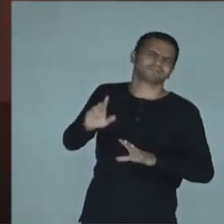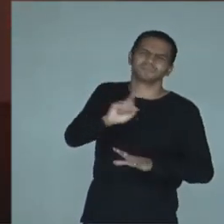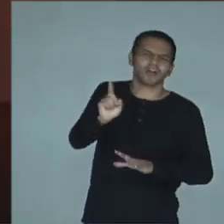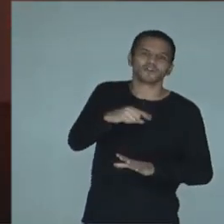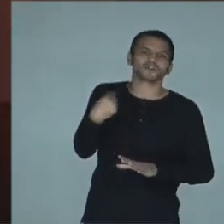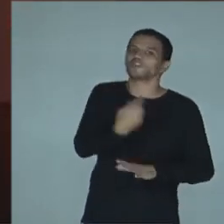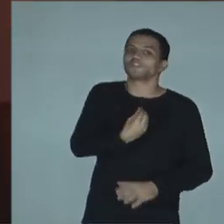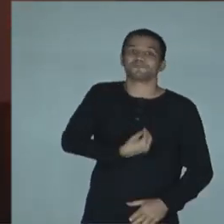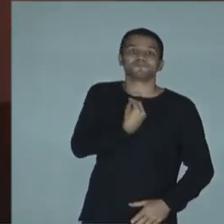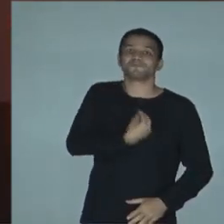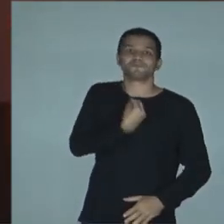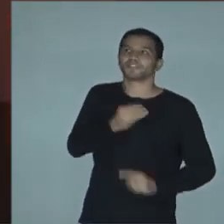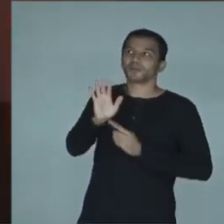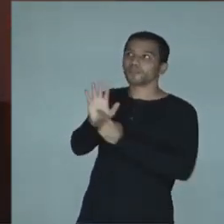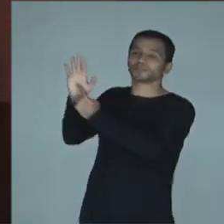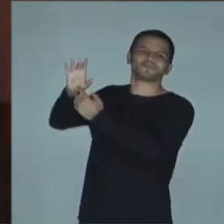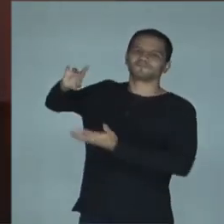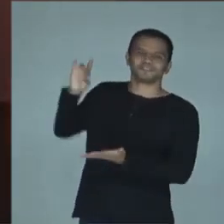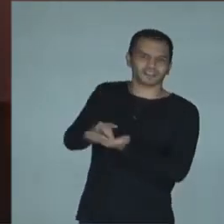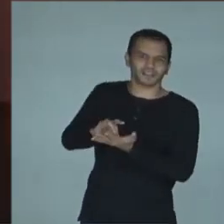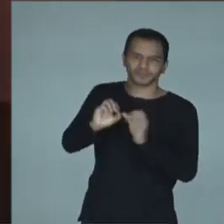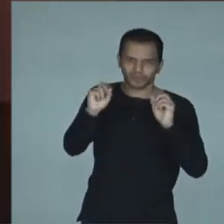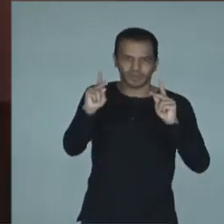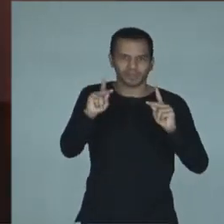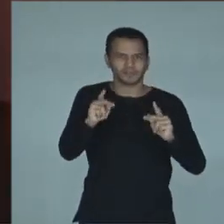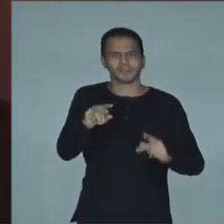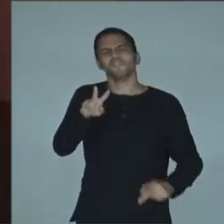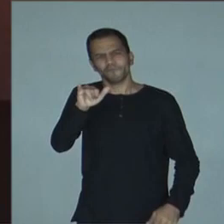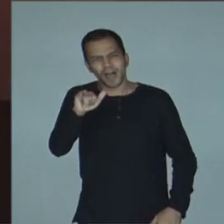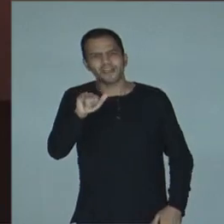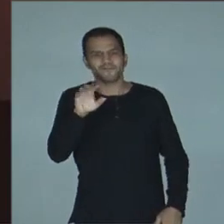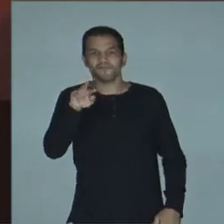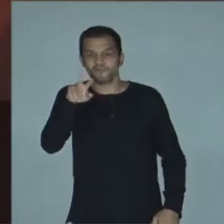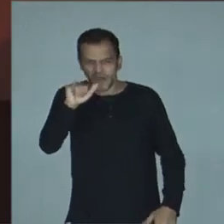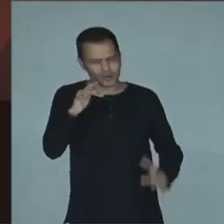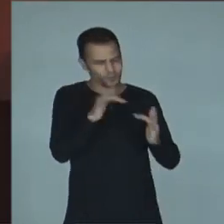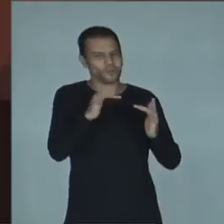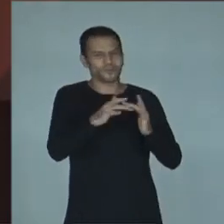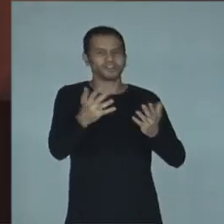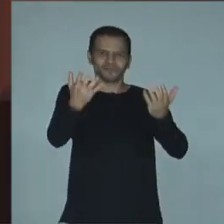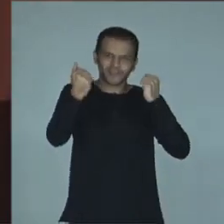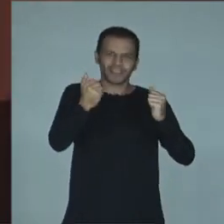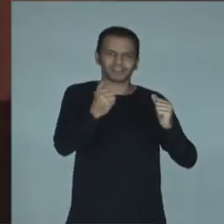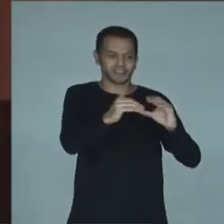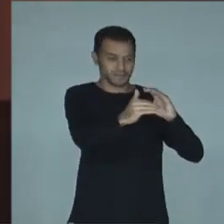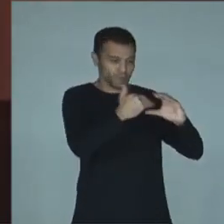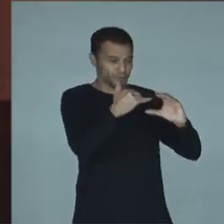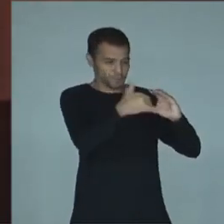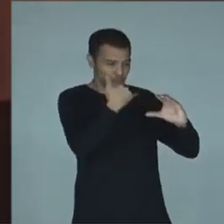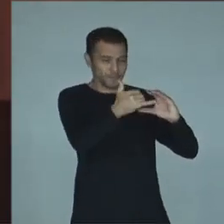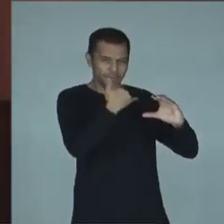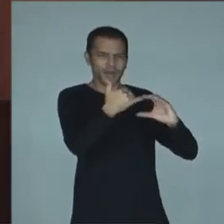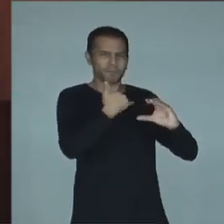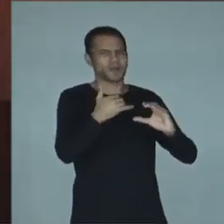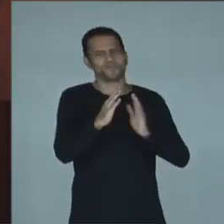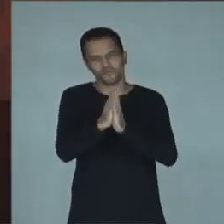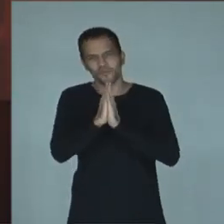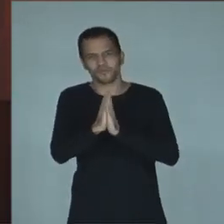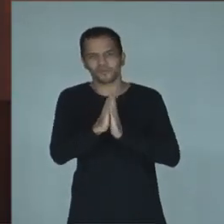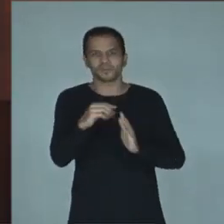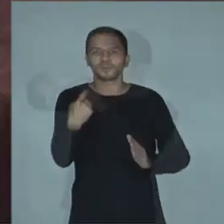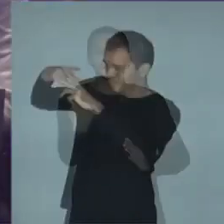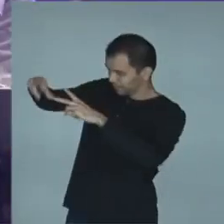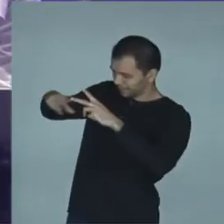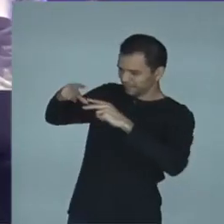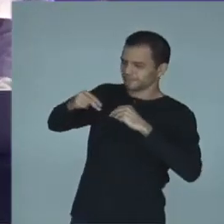vida em Deus amém Então vai no WhatsApp agora como escrever e servir Jesus receber Jesus vai no WhatsApp para eu ter a sua informação e